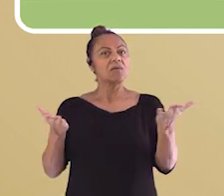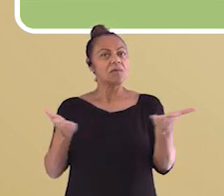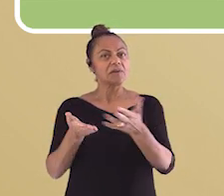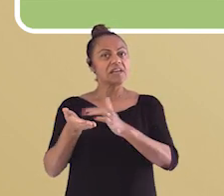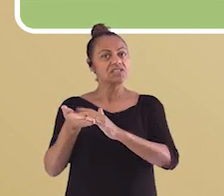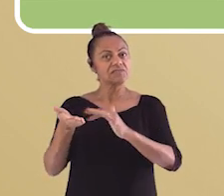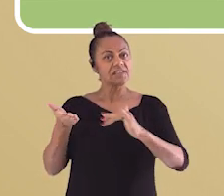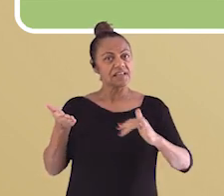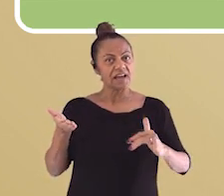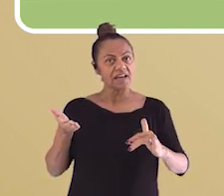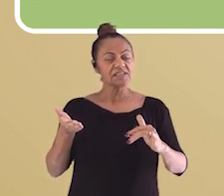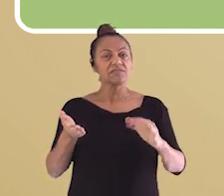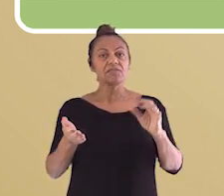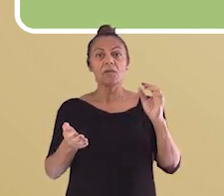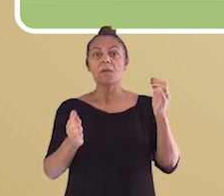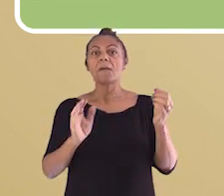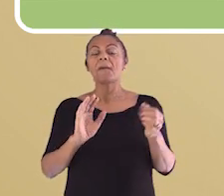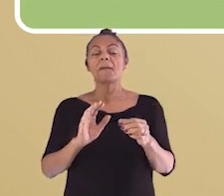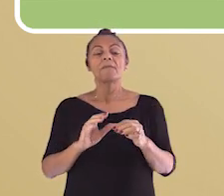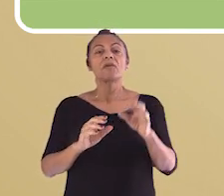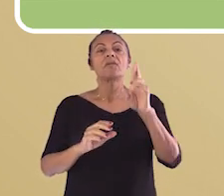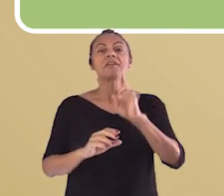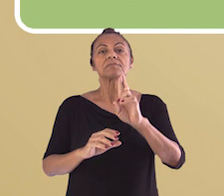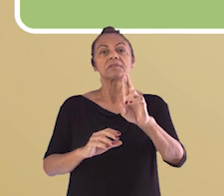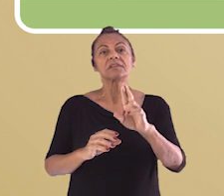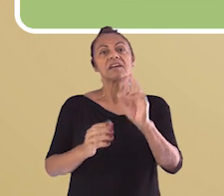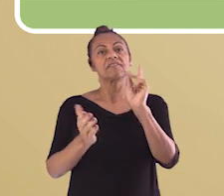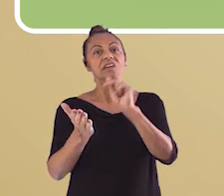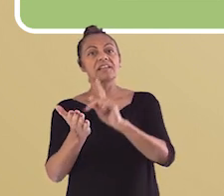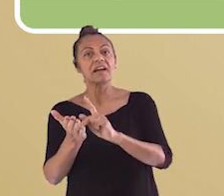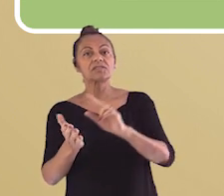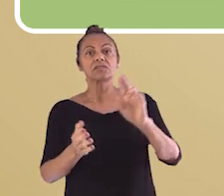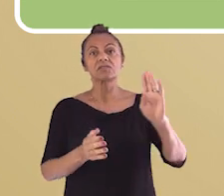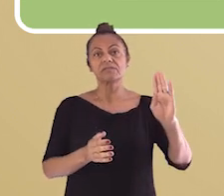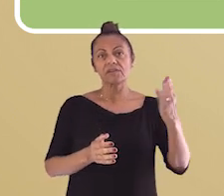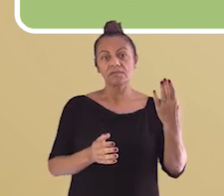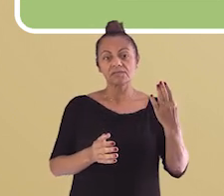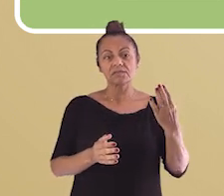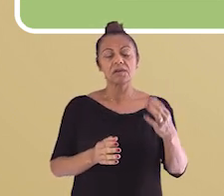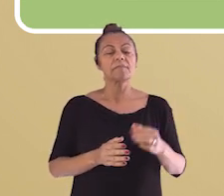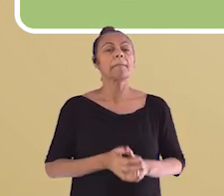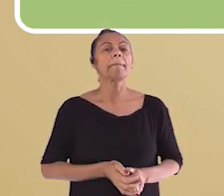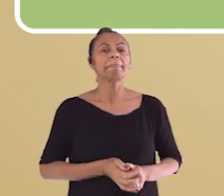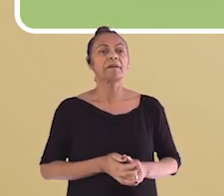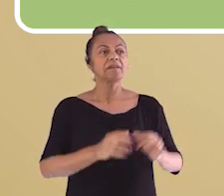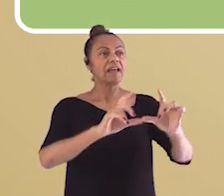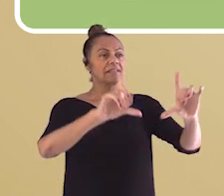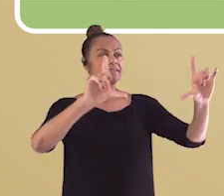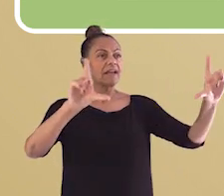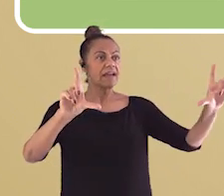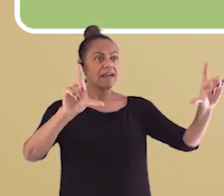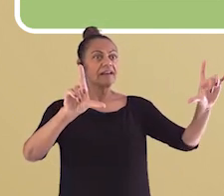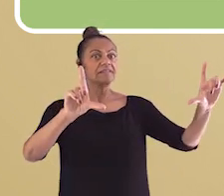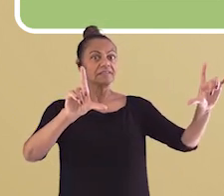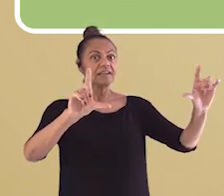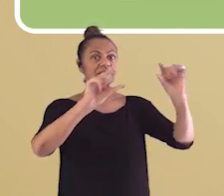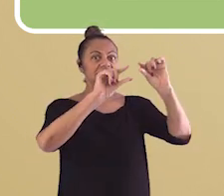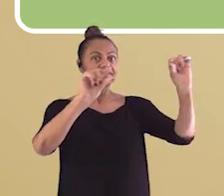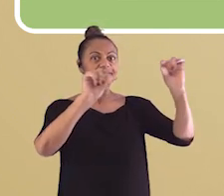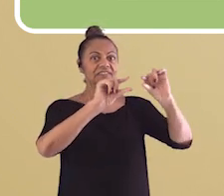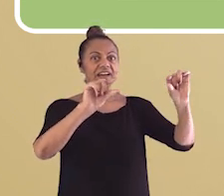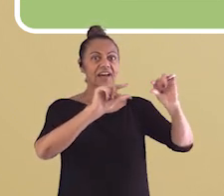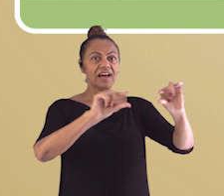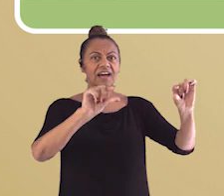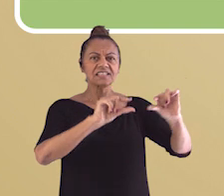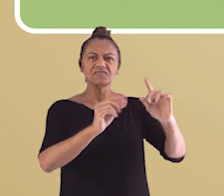falso, ok? Vamos lá! As frases estão aí na sua tela. Vou dar 1 minuto para que você leia, reflita e responda, ok?